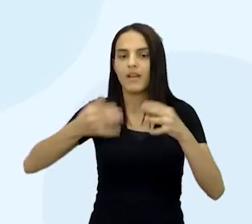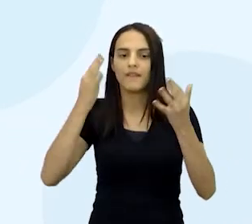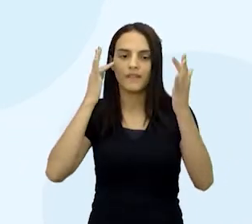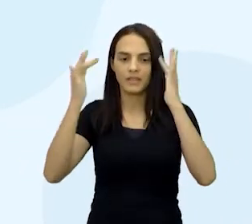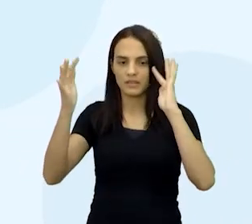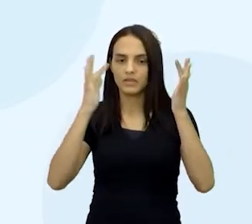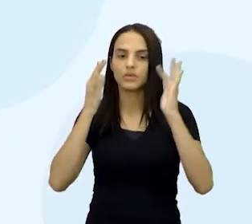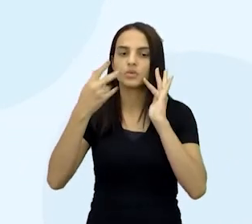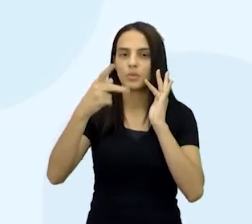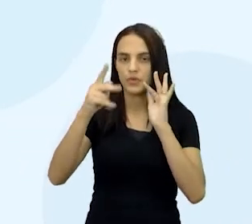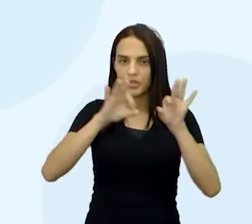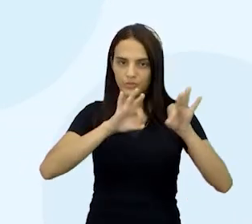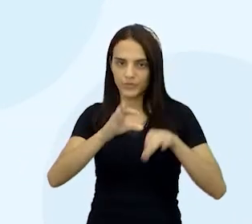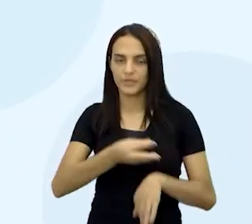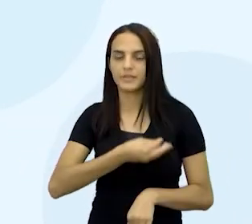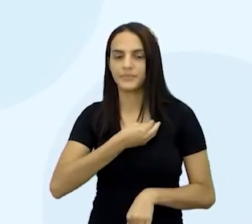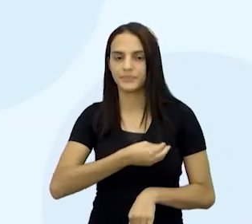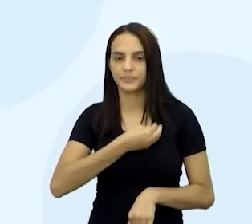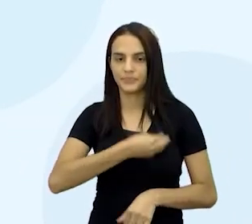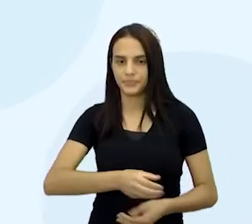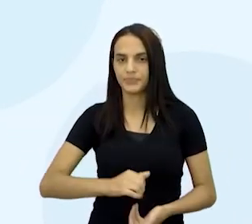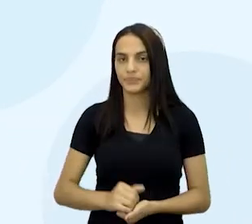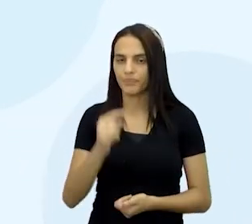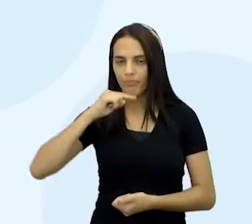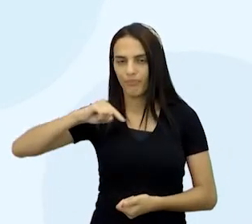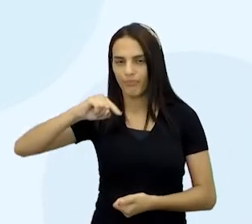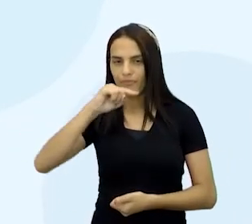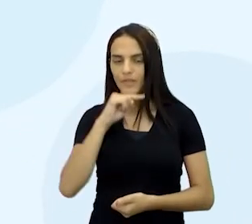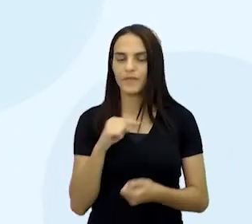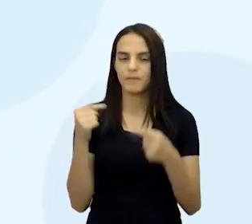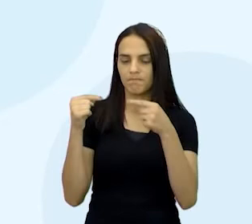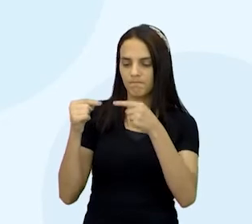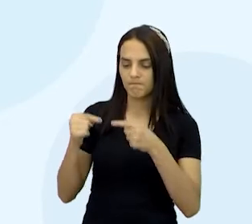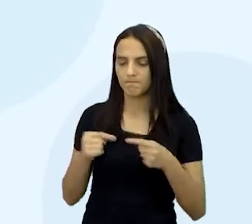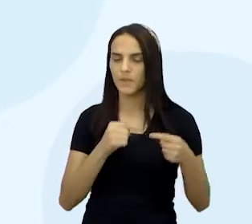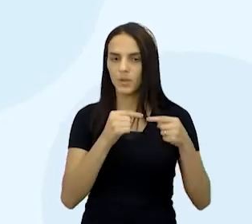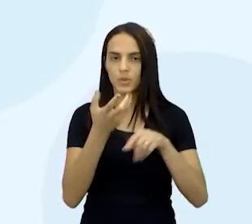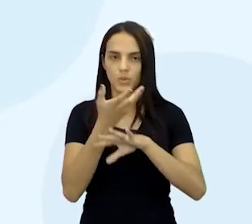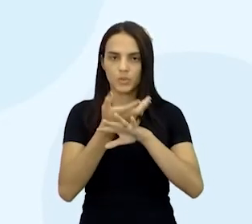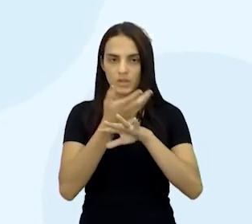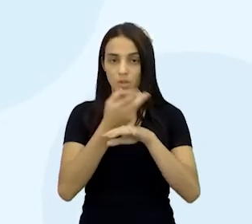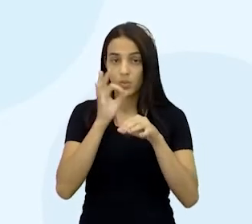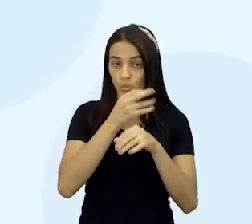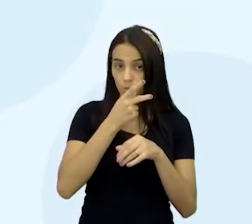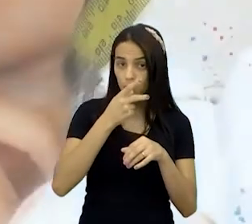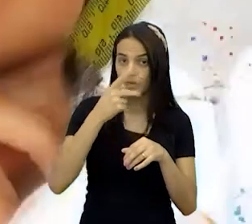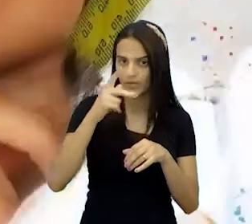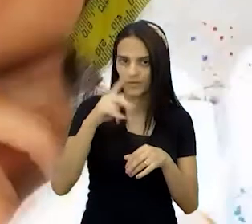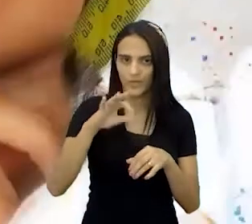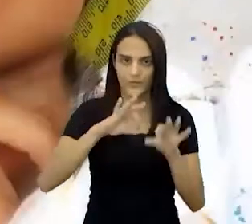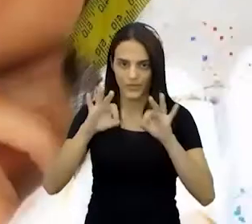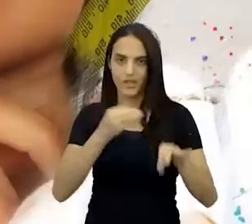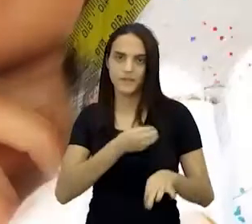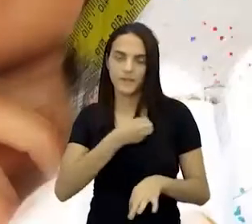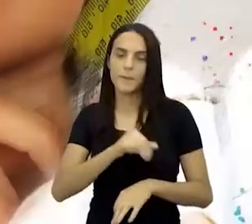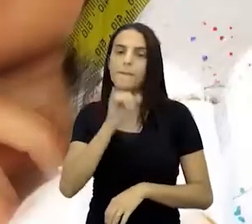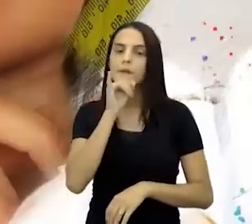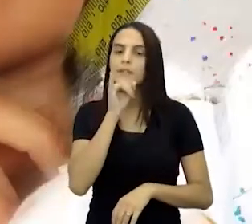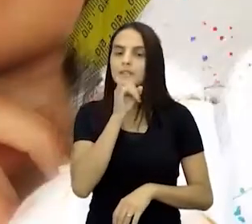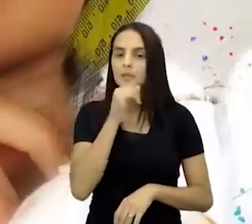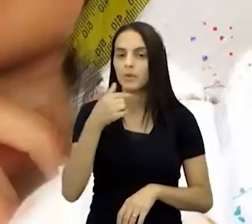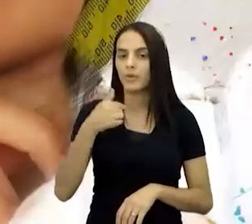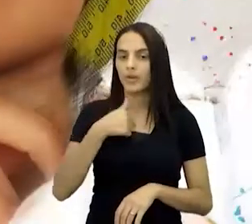mobilizem para a reflexão sobre o seu projeto de vida. Então, nós vamos alinhar, né, o nosso componente com o seu projeto de vida. Por exemplo,